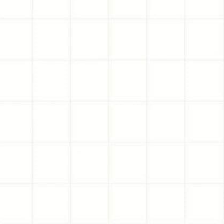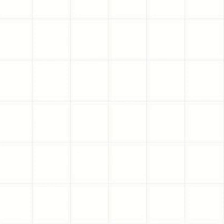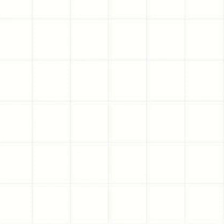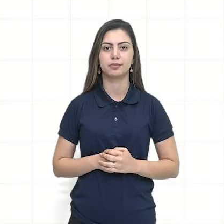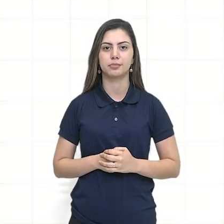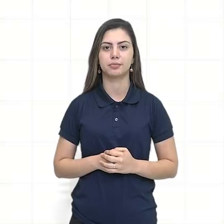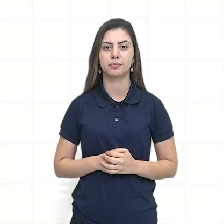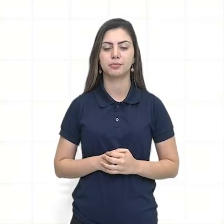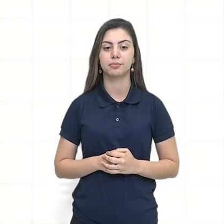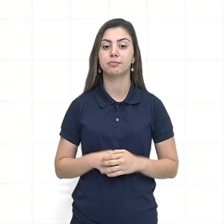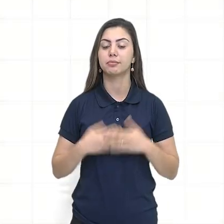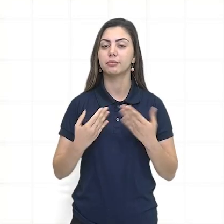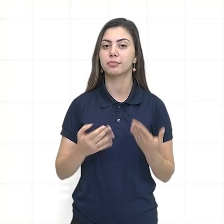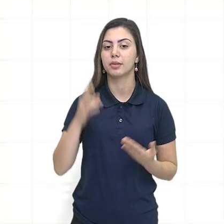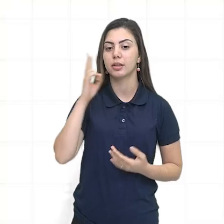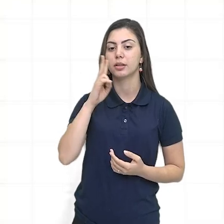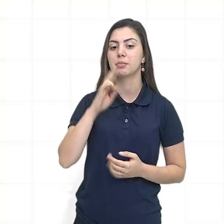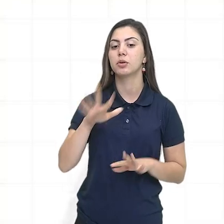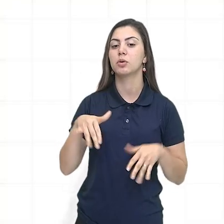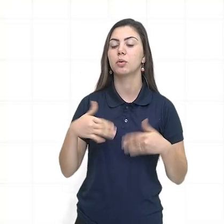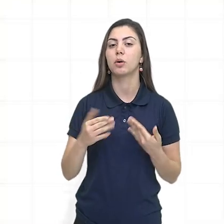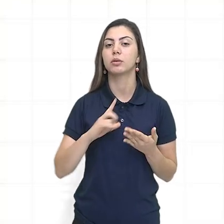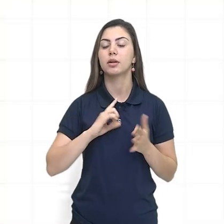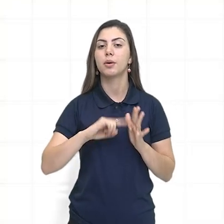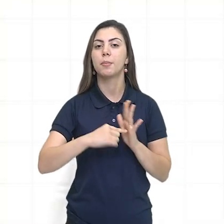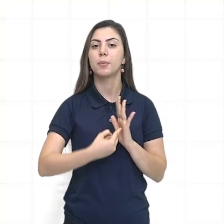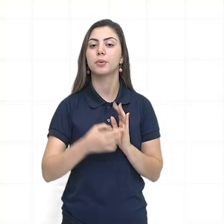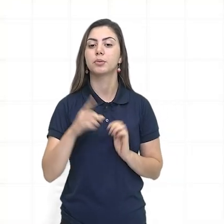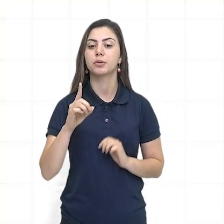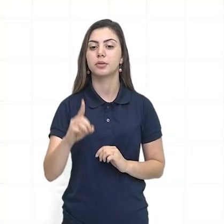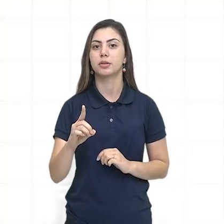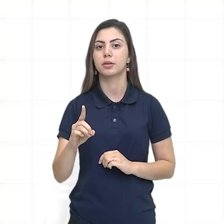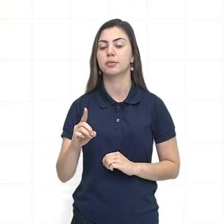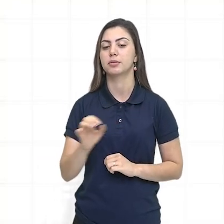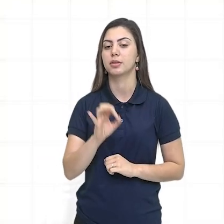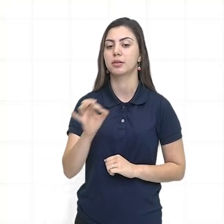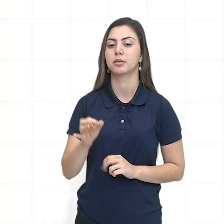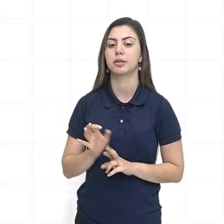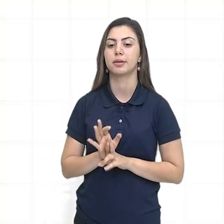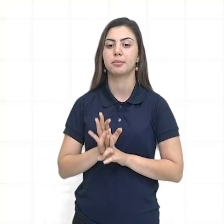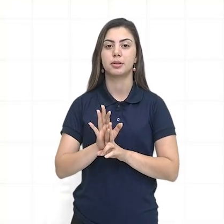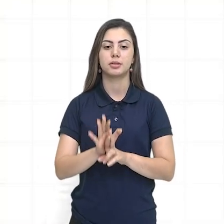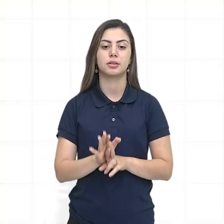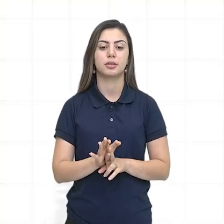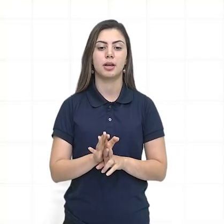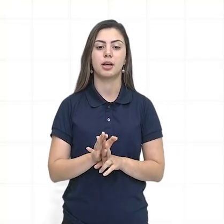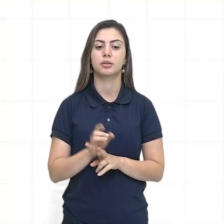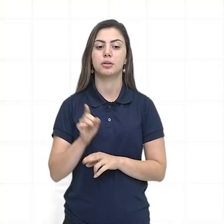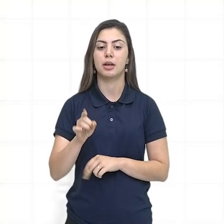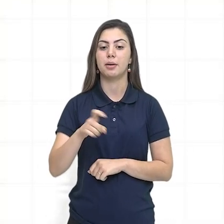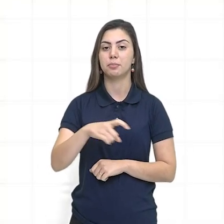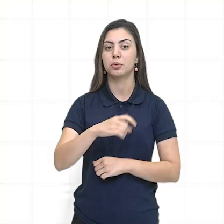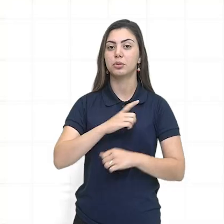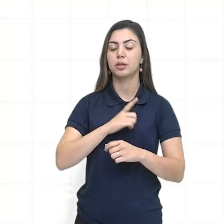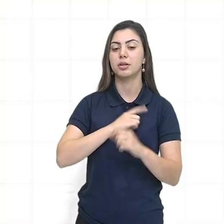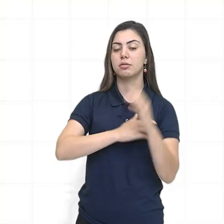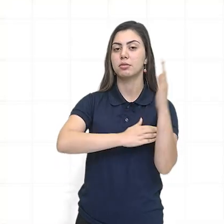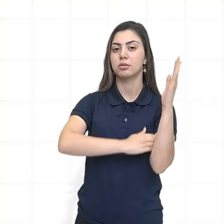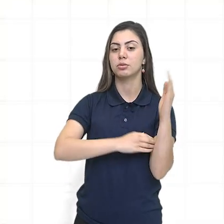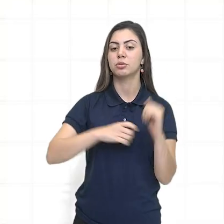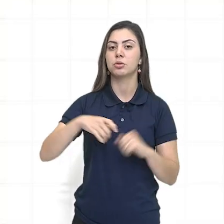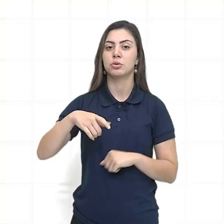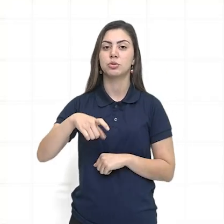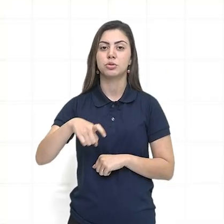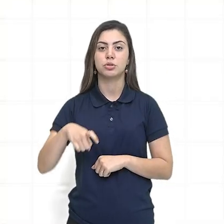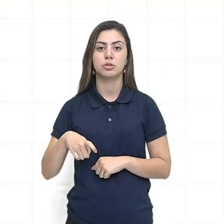B, lembrando, primeiramente, o ponto D, ele é representado, primeiro de X, ó, 8, e depois de